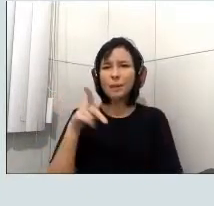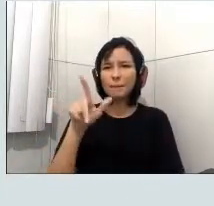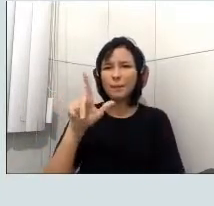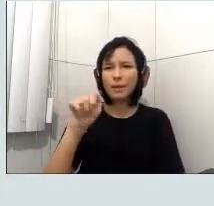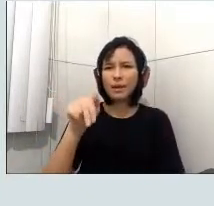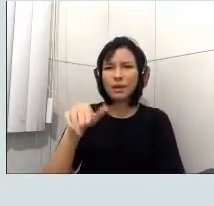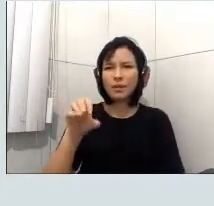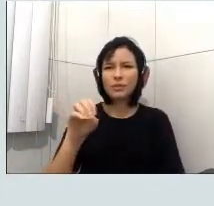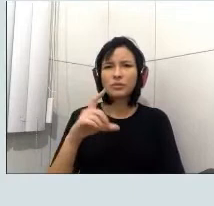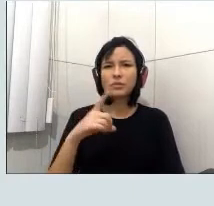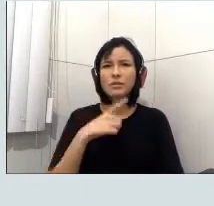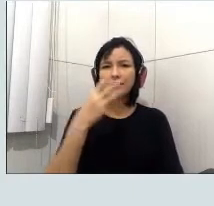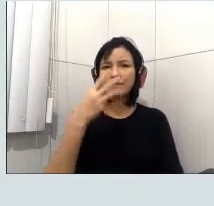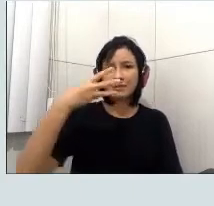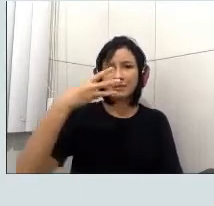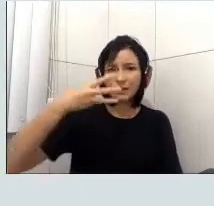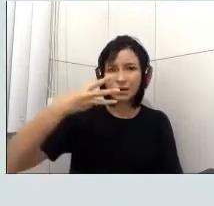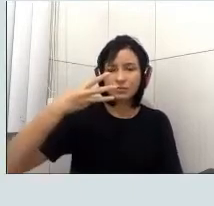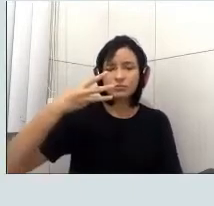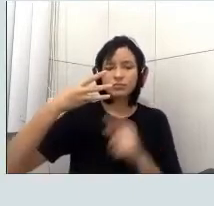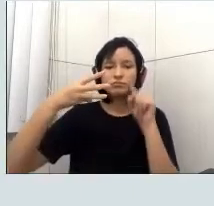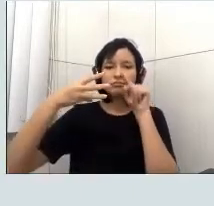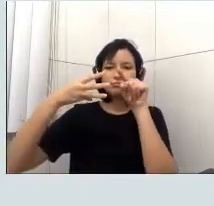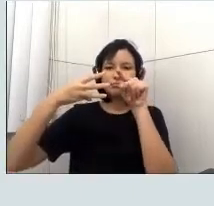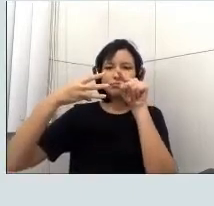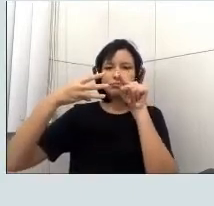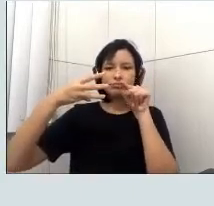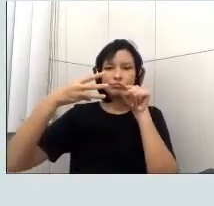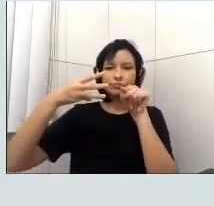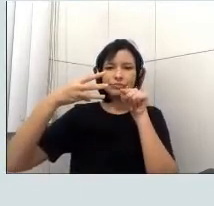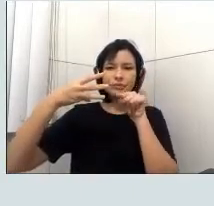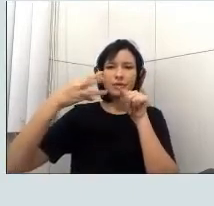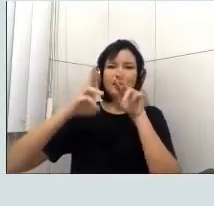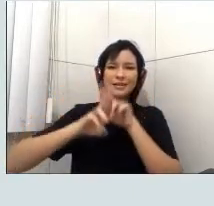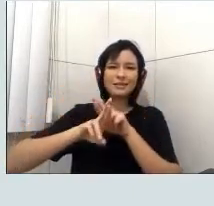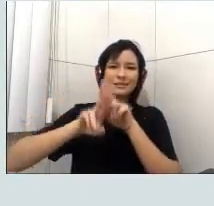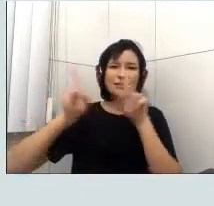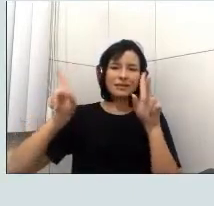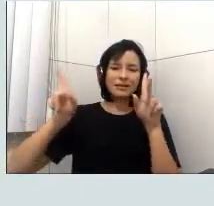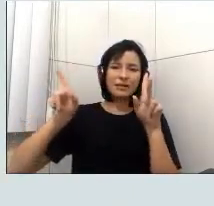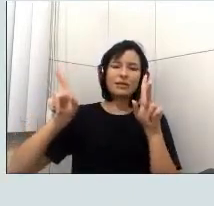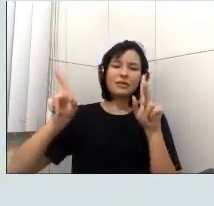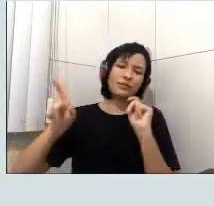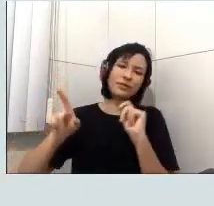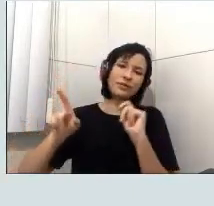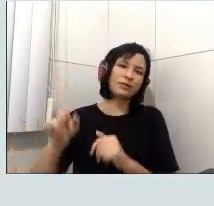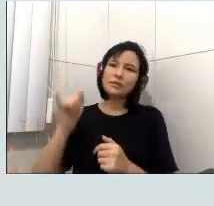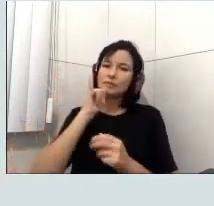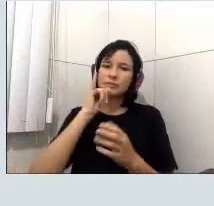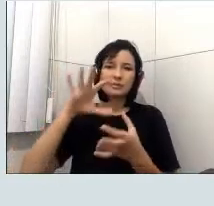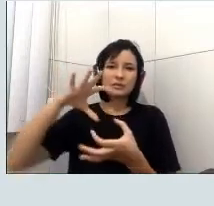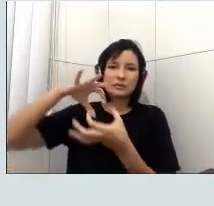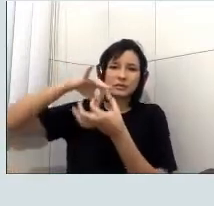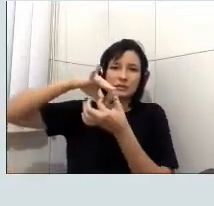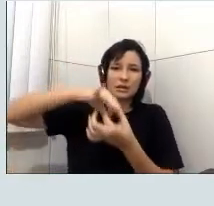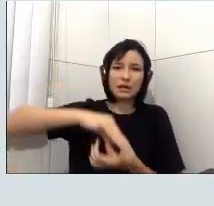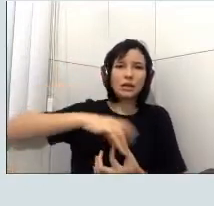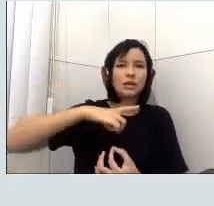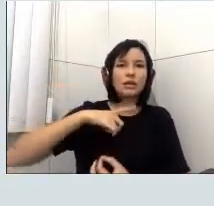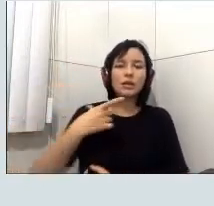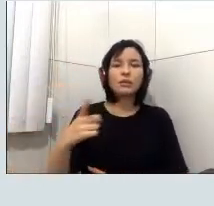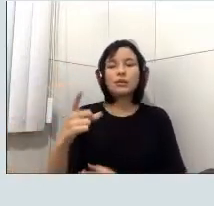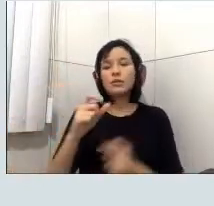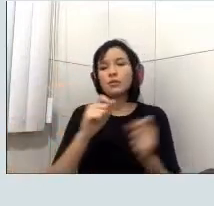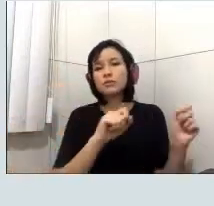três pontos distintos, que são diferentes, que não estão ligados. E no próximo